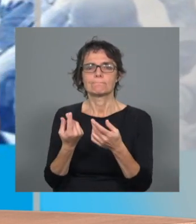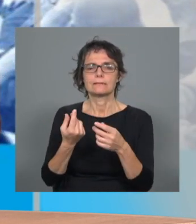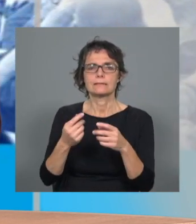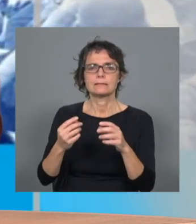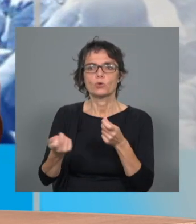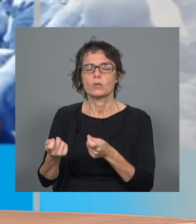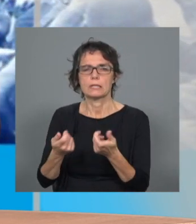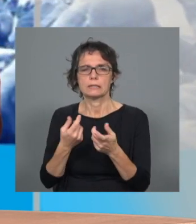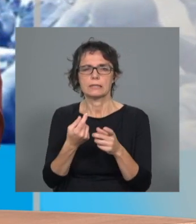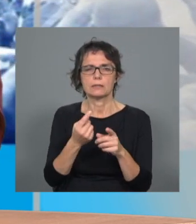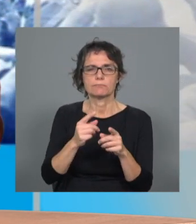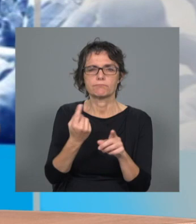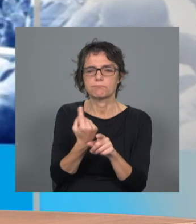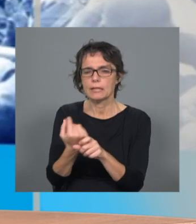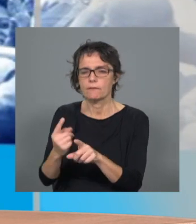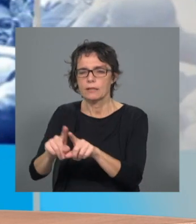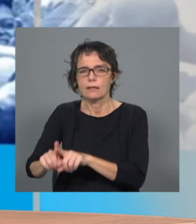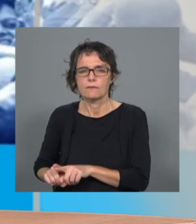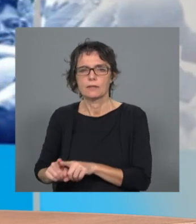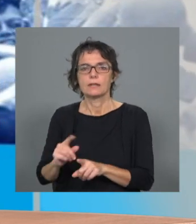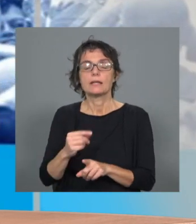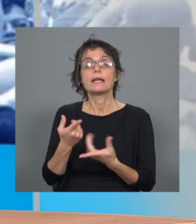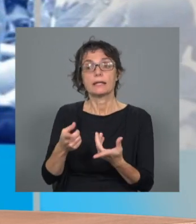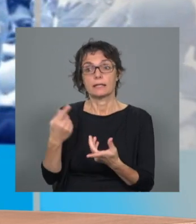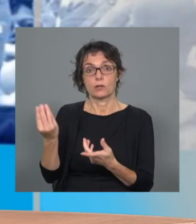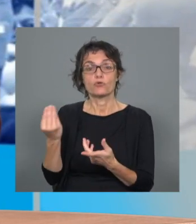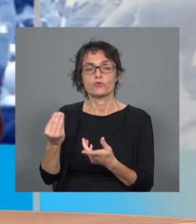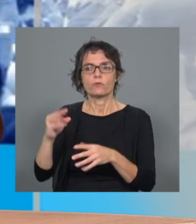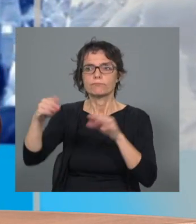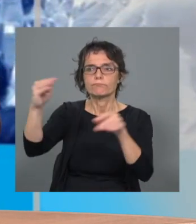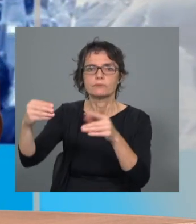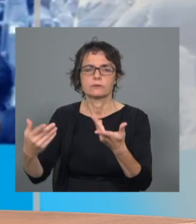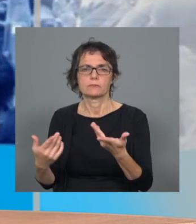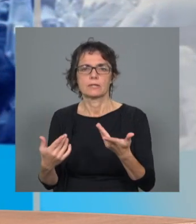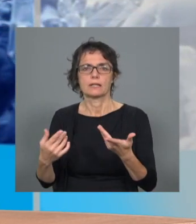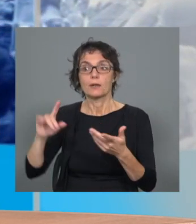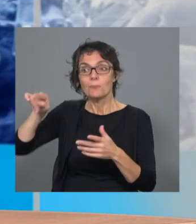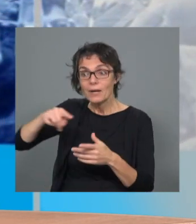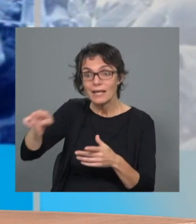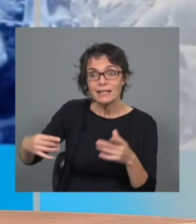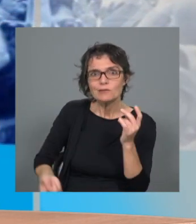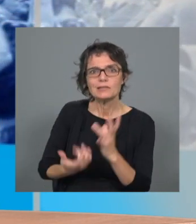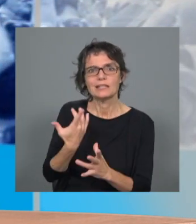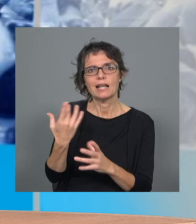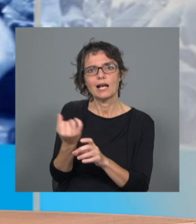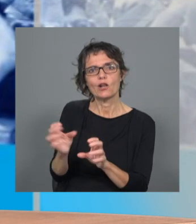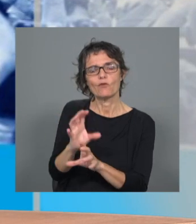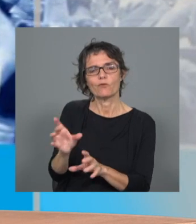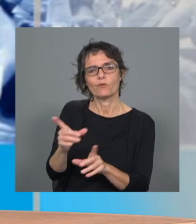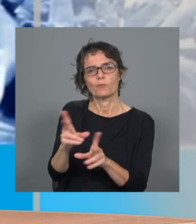veio entusiasmar, veio também empenhar mais jovens, criar novos dinamismos e novas formas de